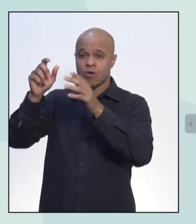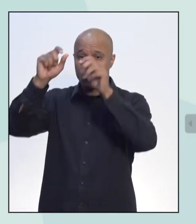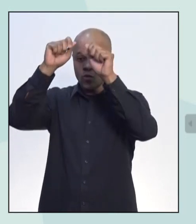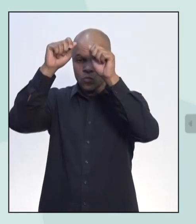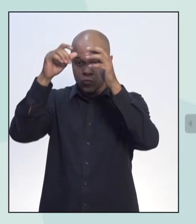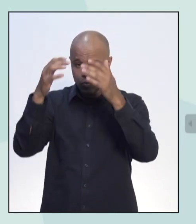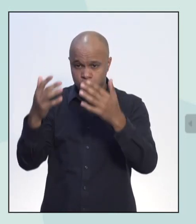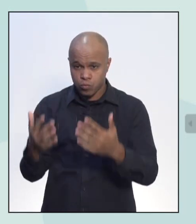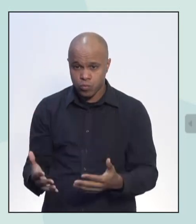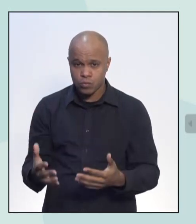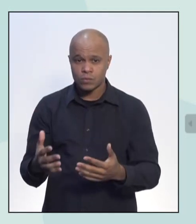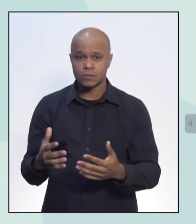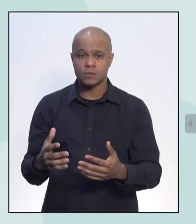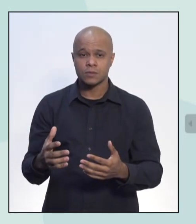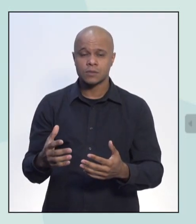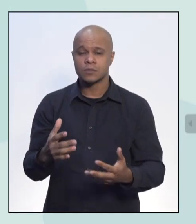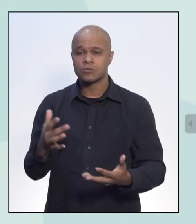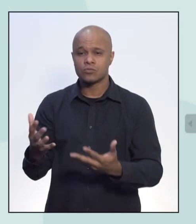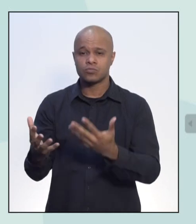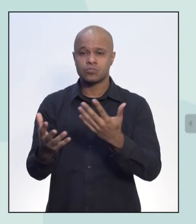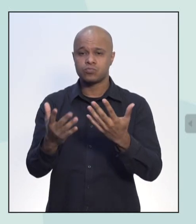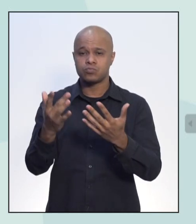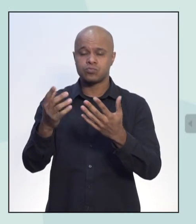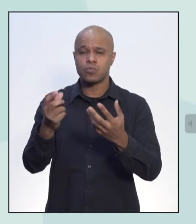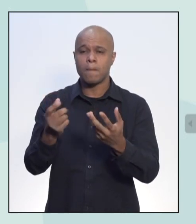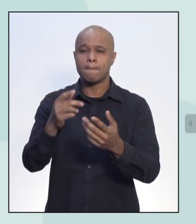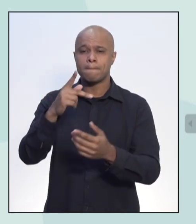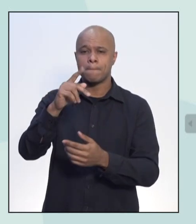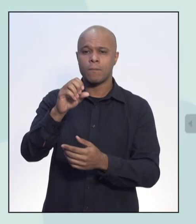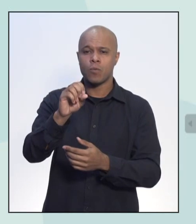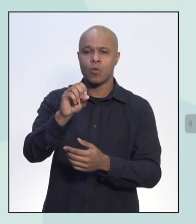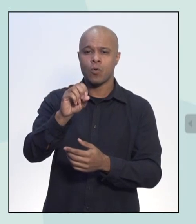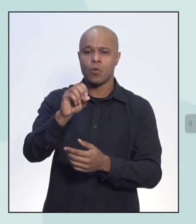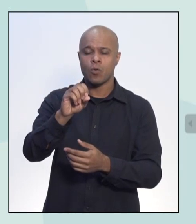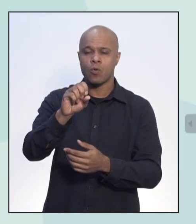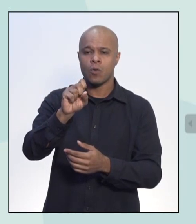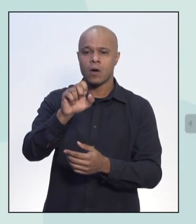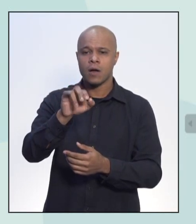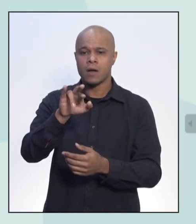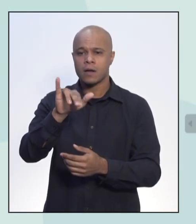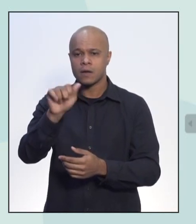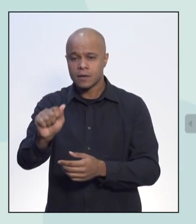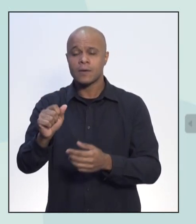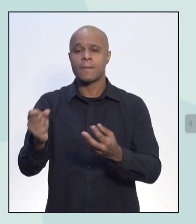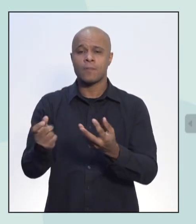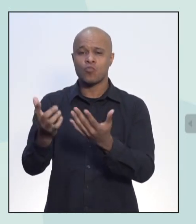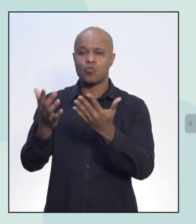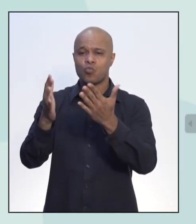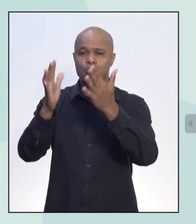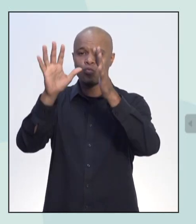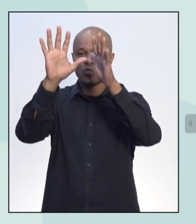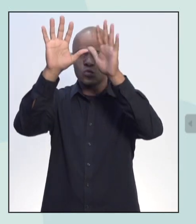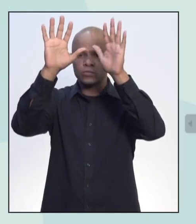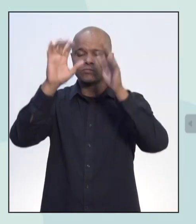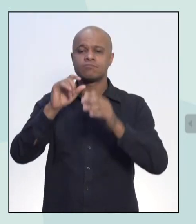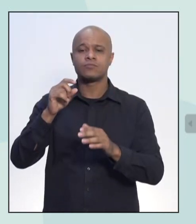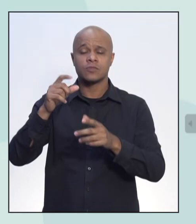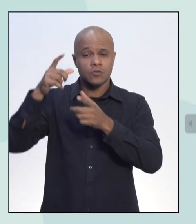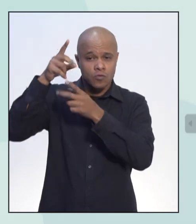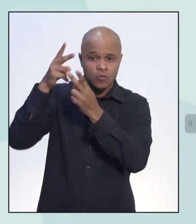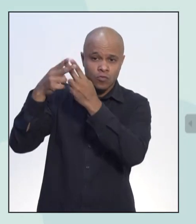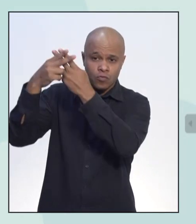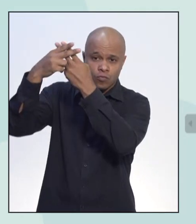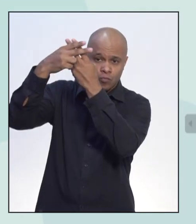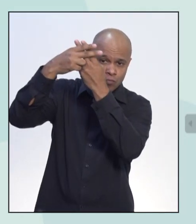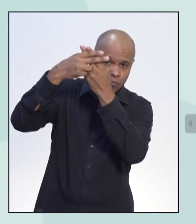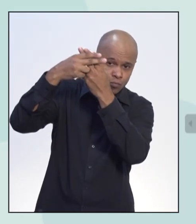a poeira se erguendo quando as duas torres caíram. Então, uma imagem de satélite mostrando nitidamente, né,